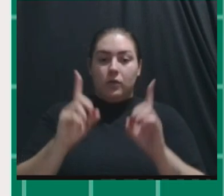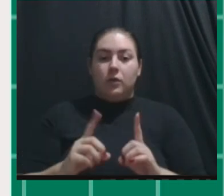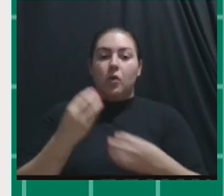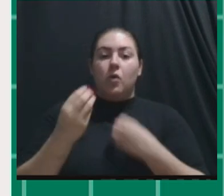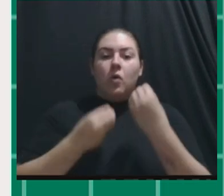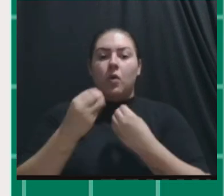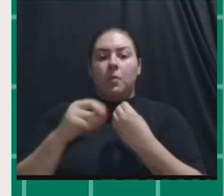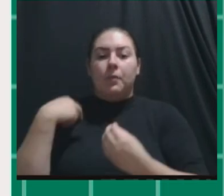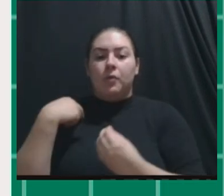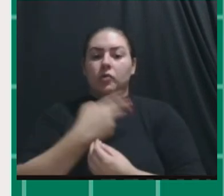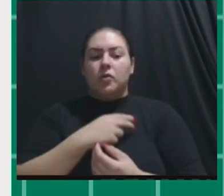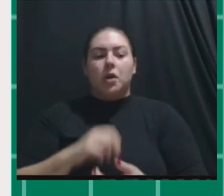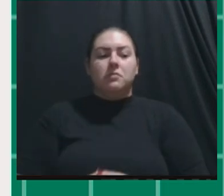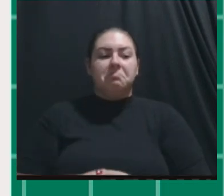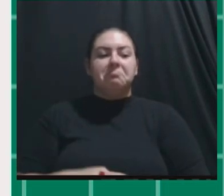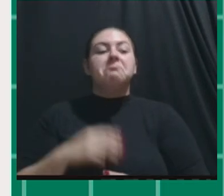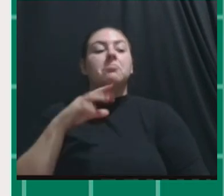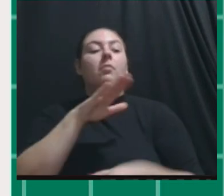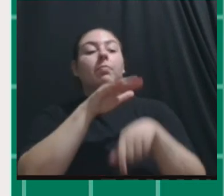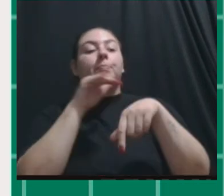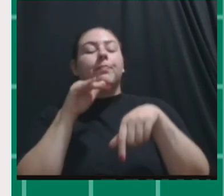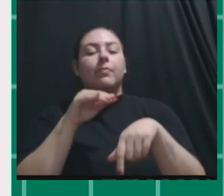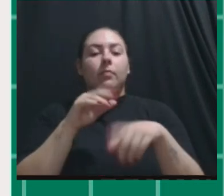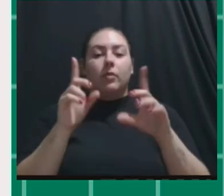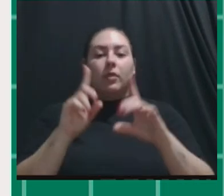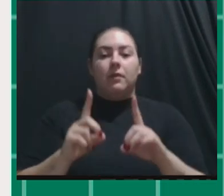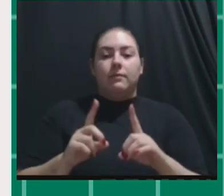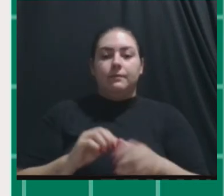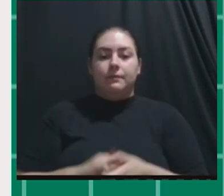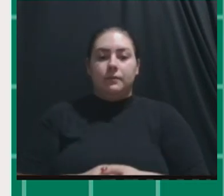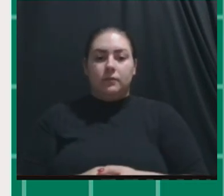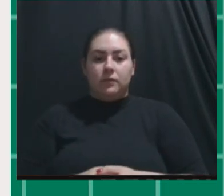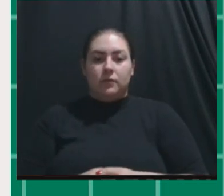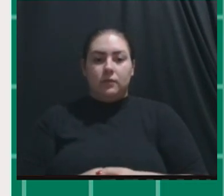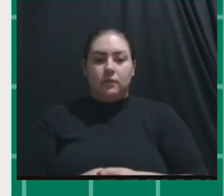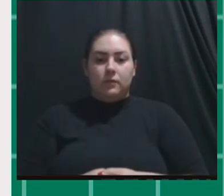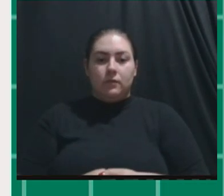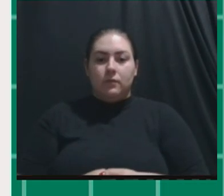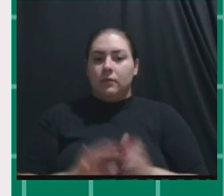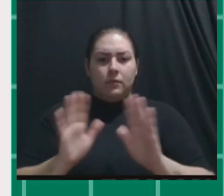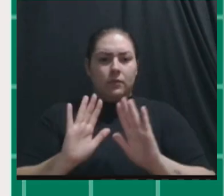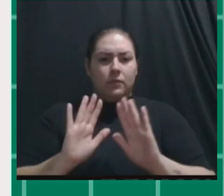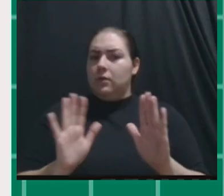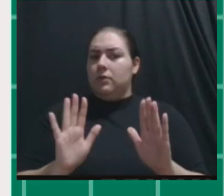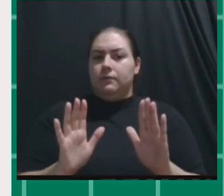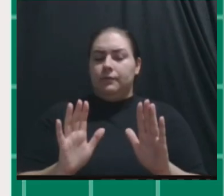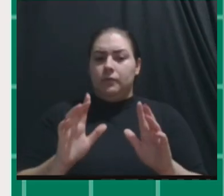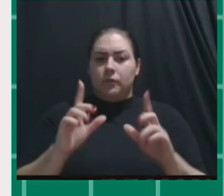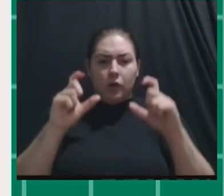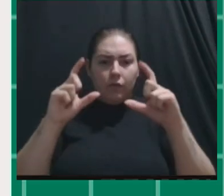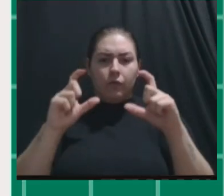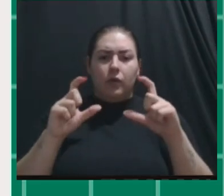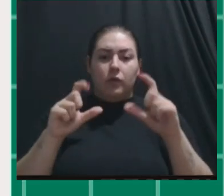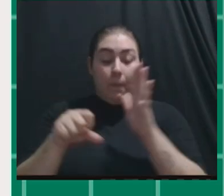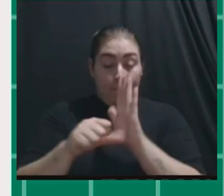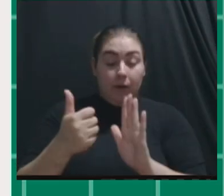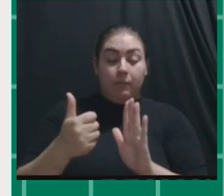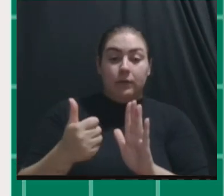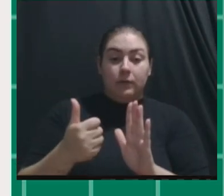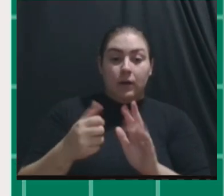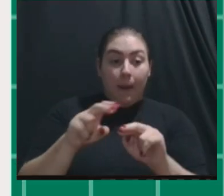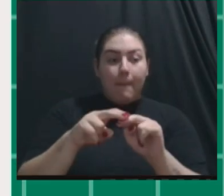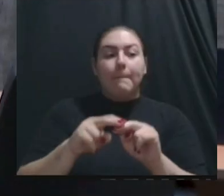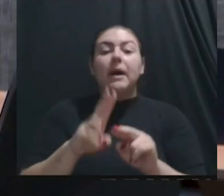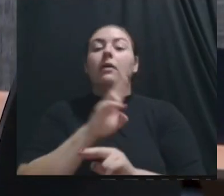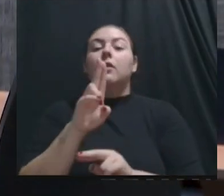deficiência? Não é aleijado, pessoa especial, deficiente, nada disso. Primeiro, pelo nome, né? Papai, mamãe,